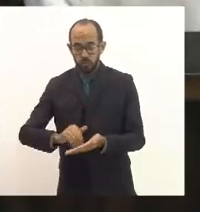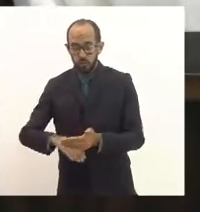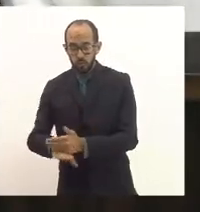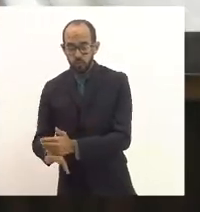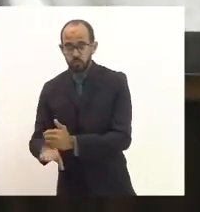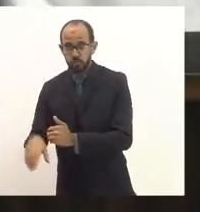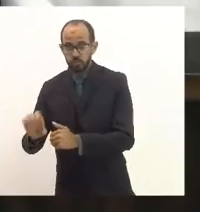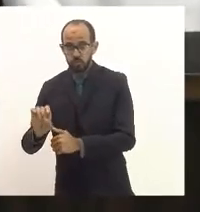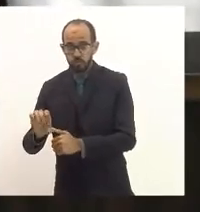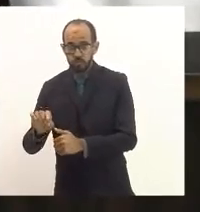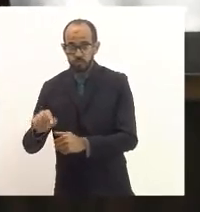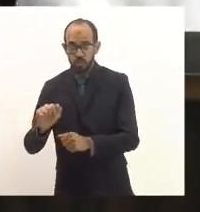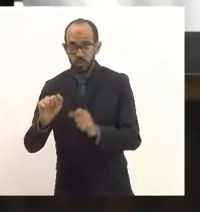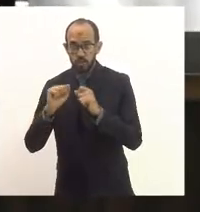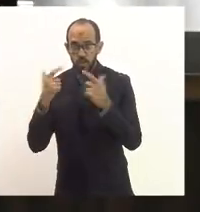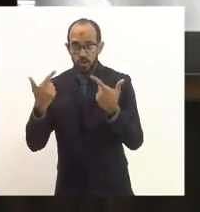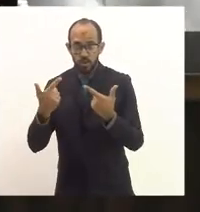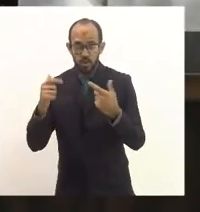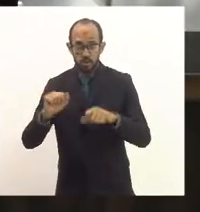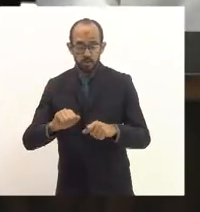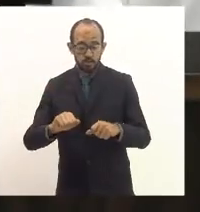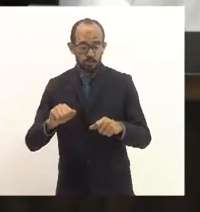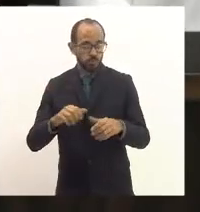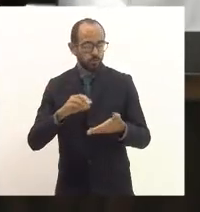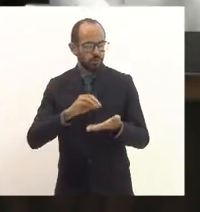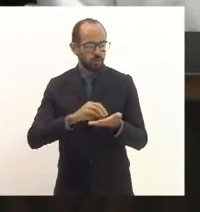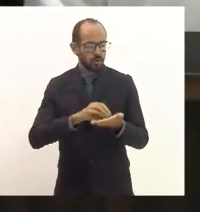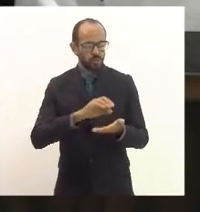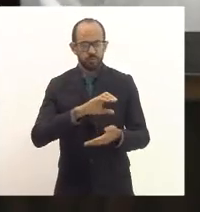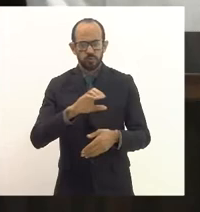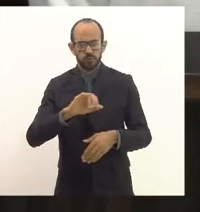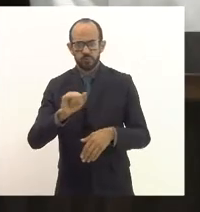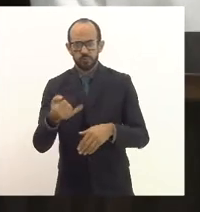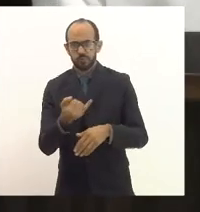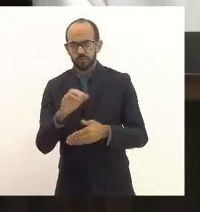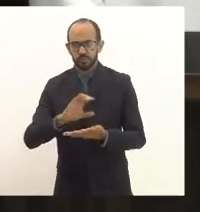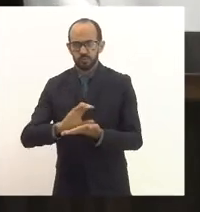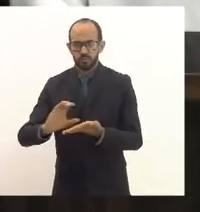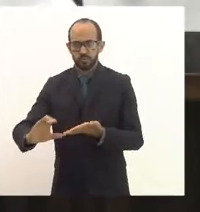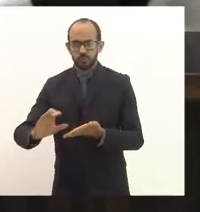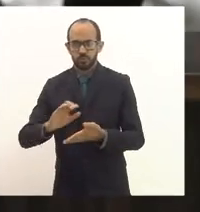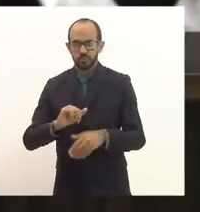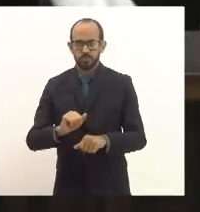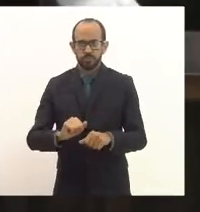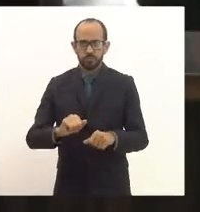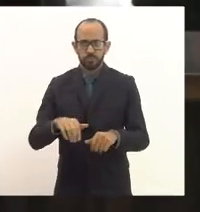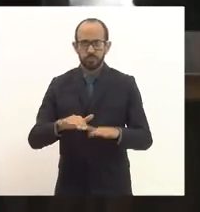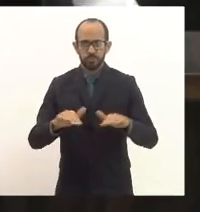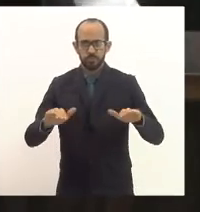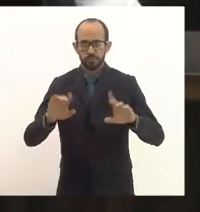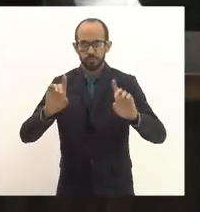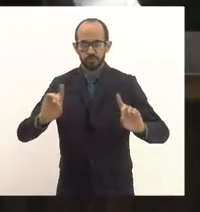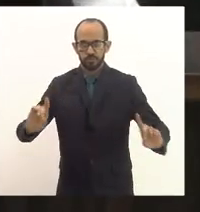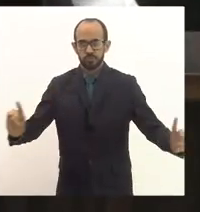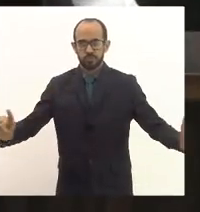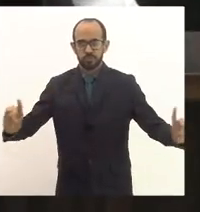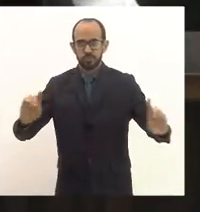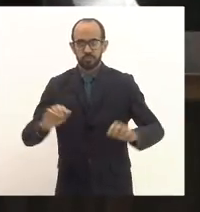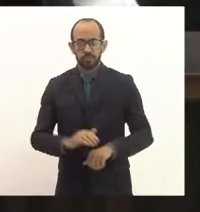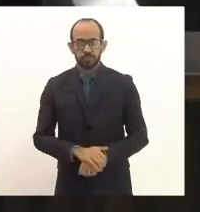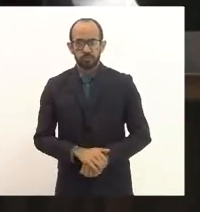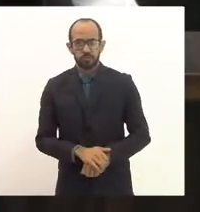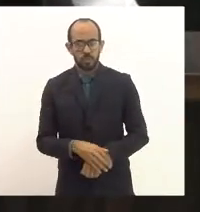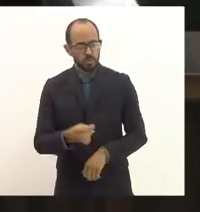Assembleia Legislativa. Pendente de pareceres das comissões de Constituição, Justiça, de Orçamento e da mesa diretora.